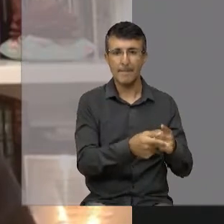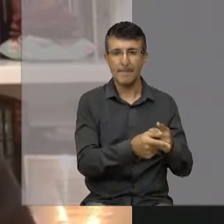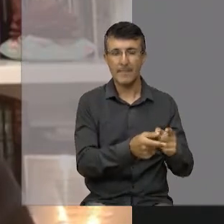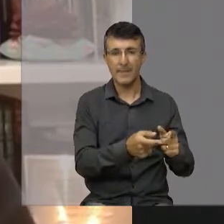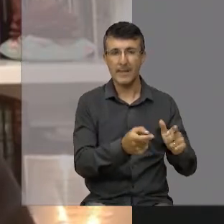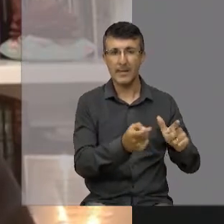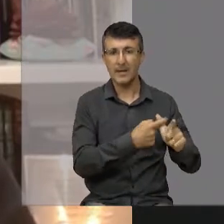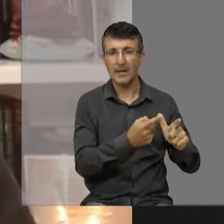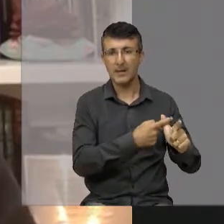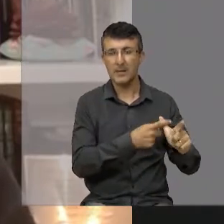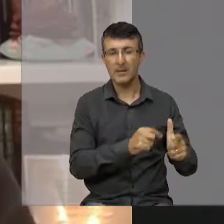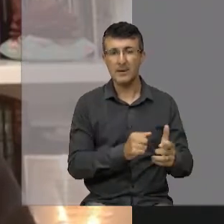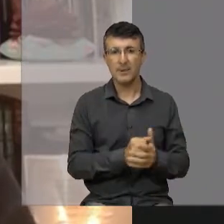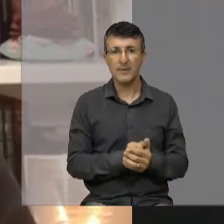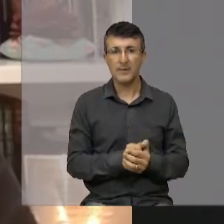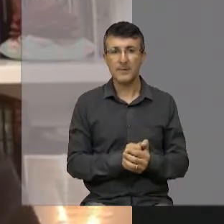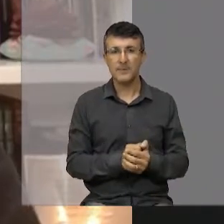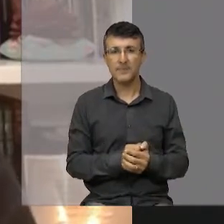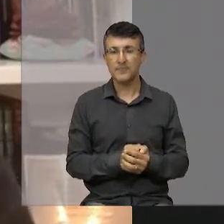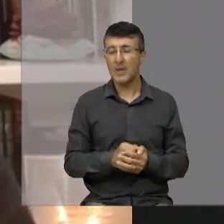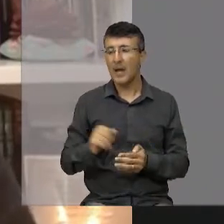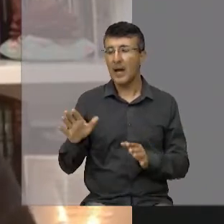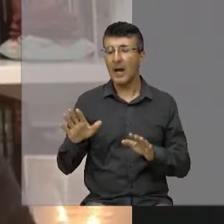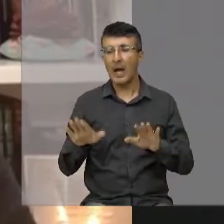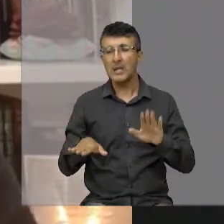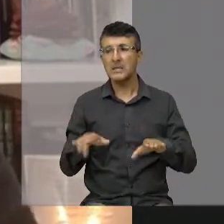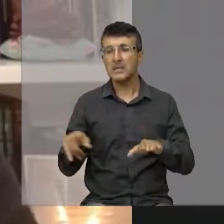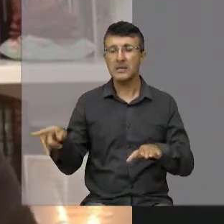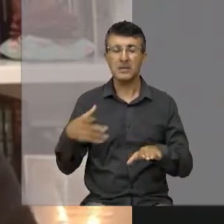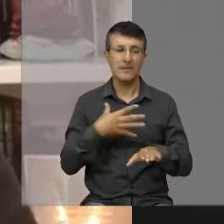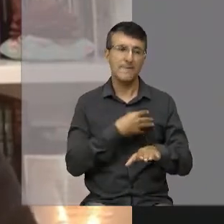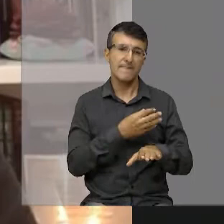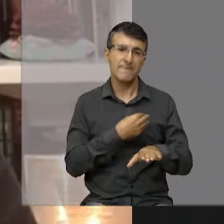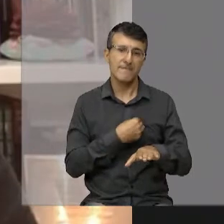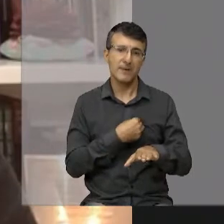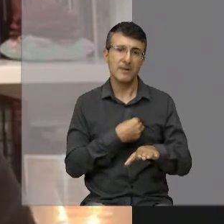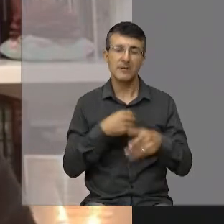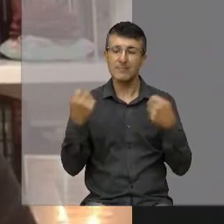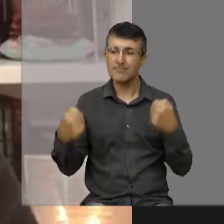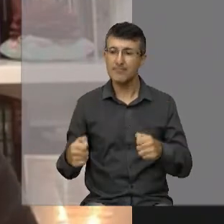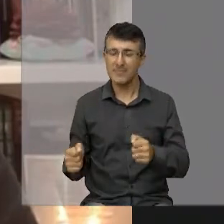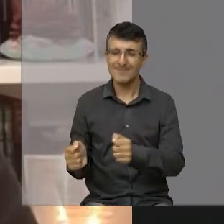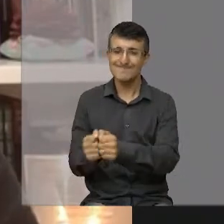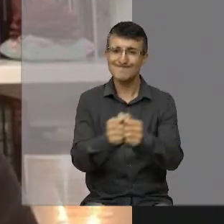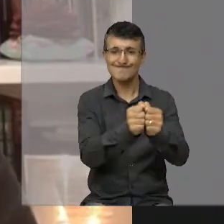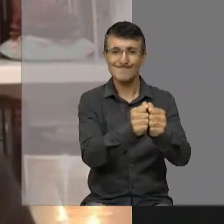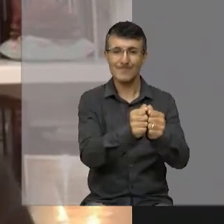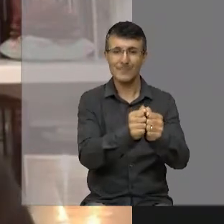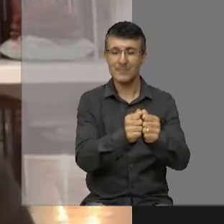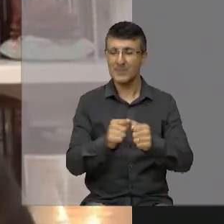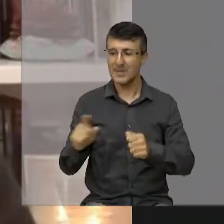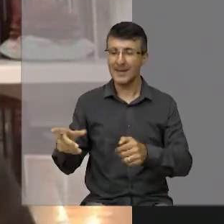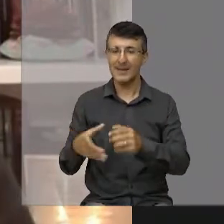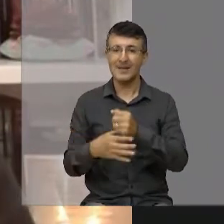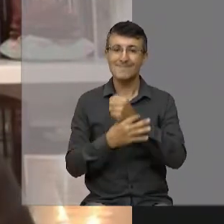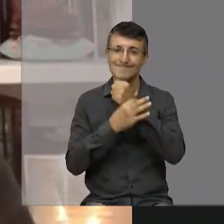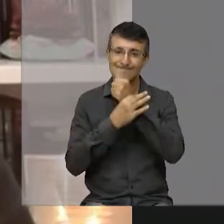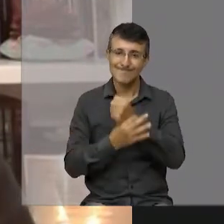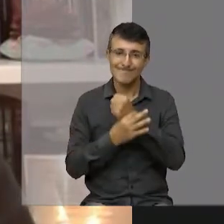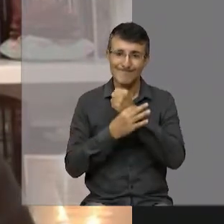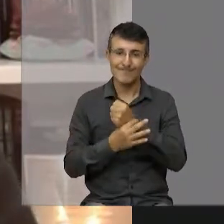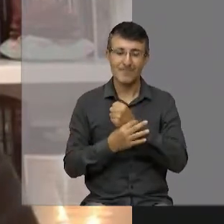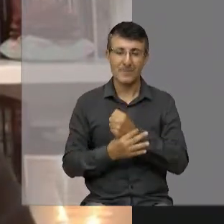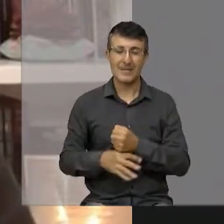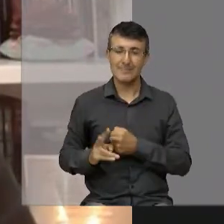18 anos que vão precisar acompanhar, né? Garantir a estabilidade no serviço, que muitas das vezes essas